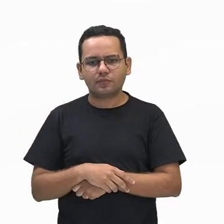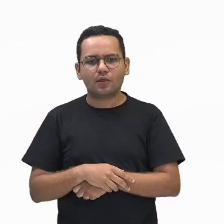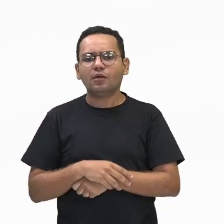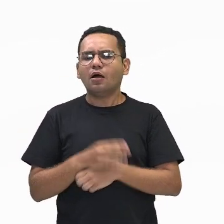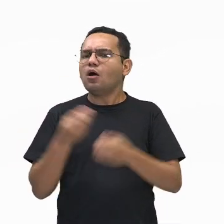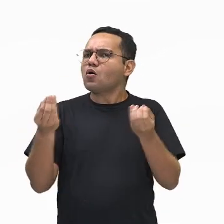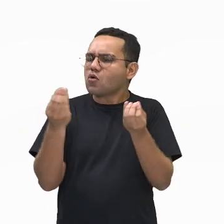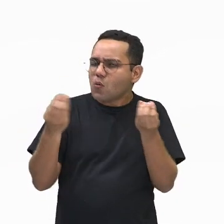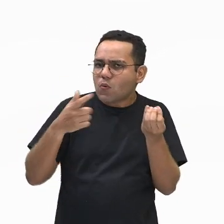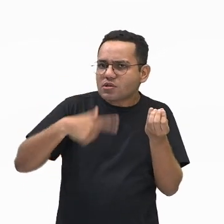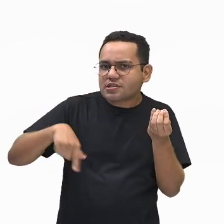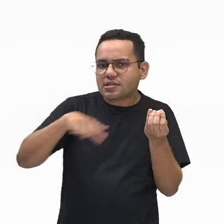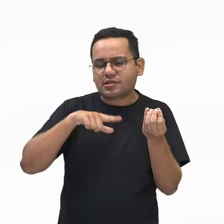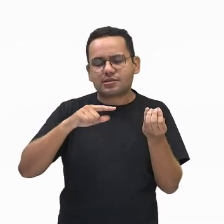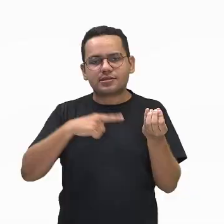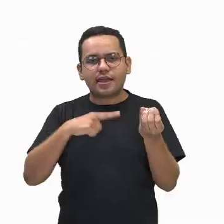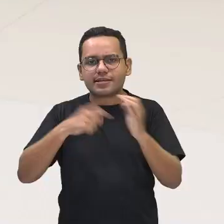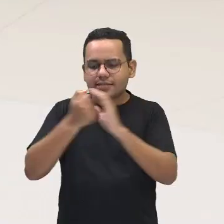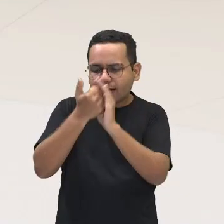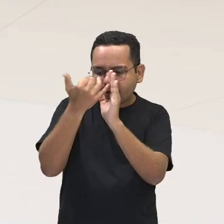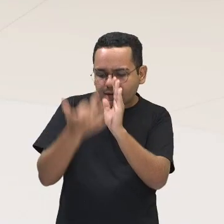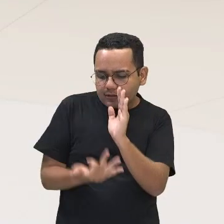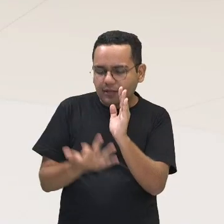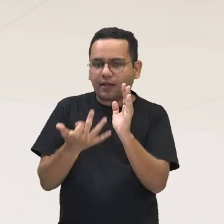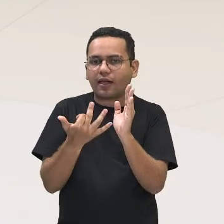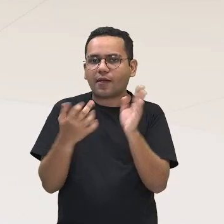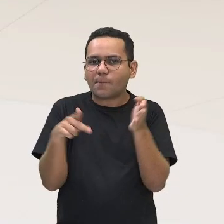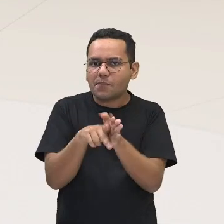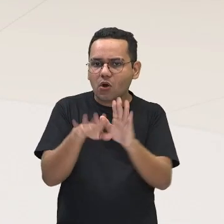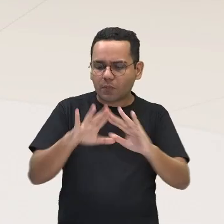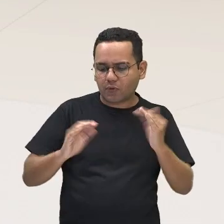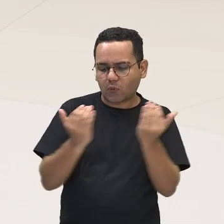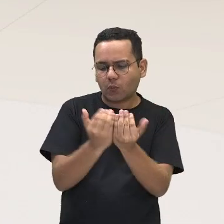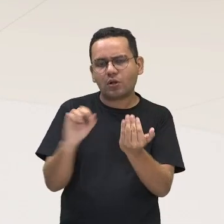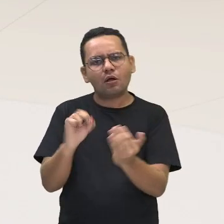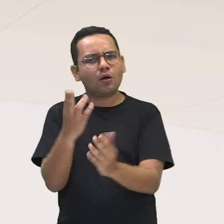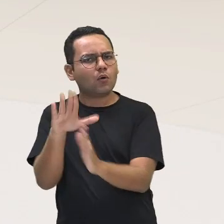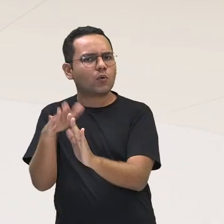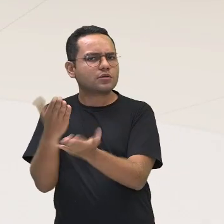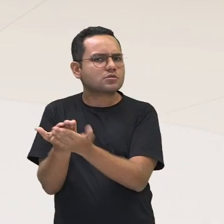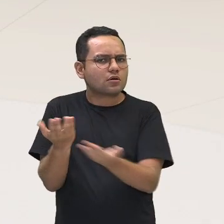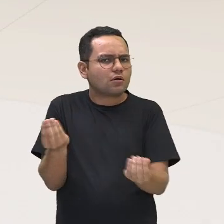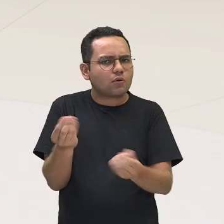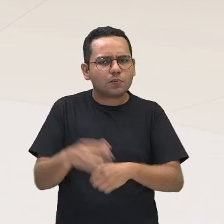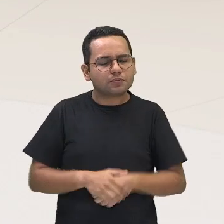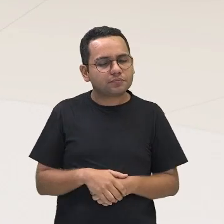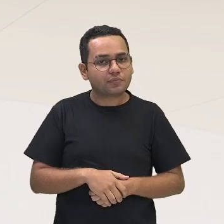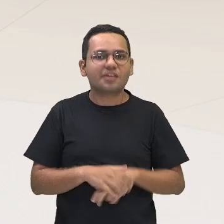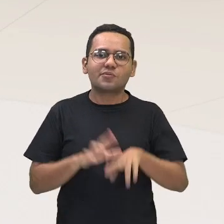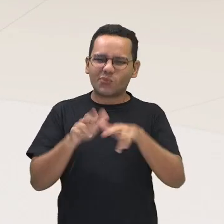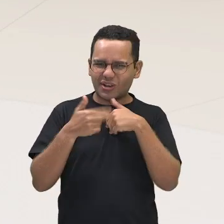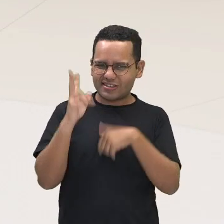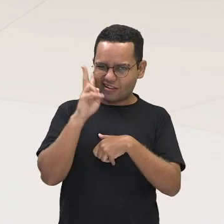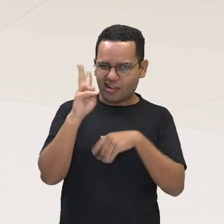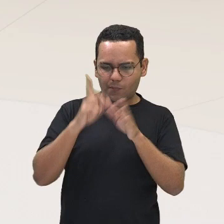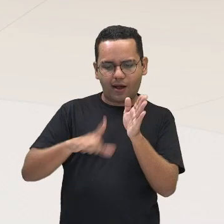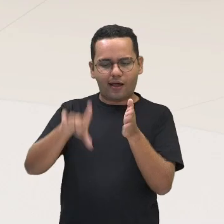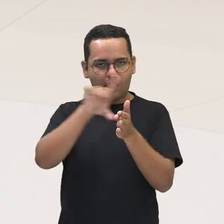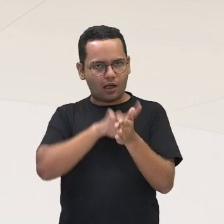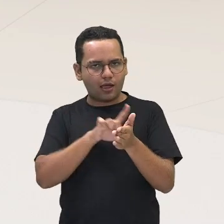comunidade, na minha escola? Lembra que a gente falou no início para você voltar, olhar ao seu redor e